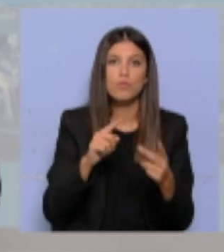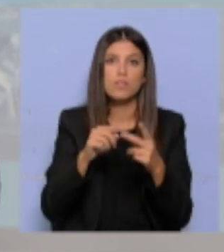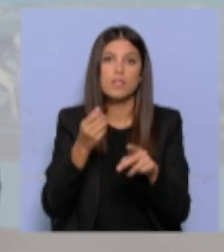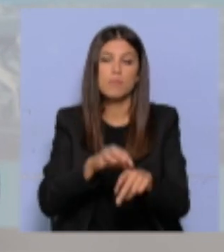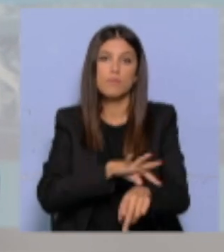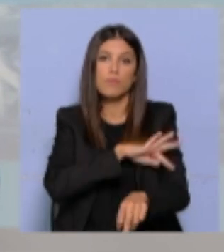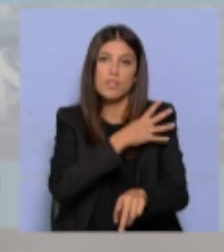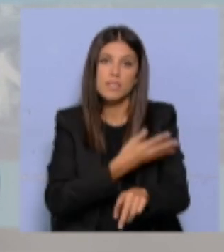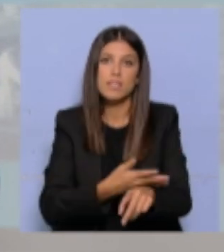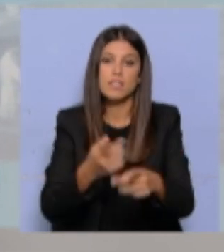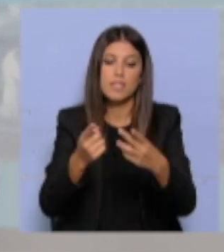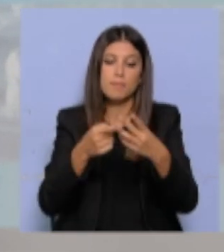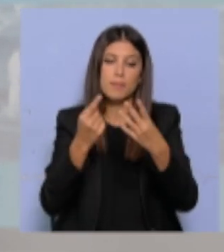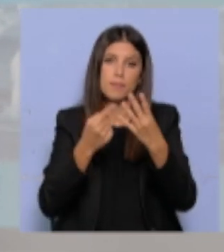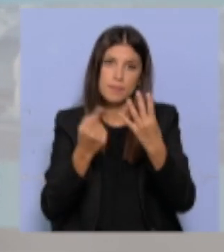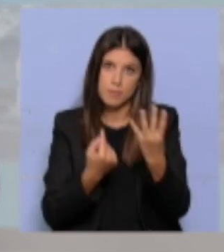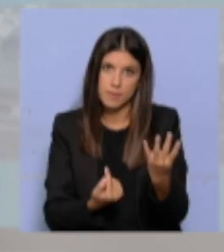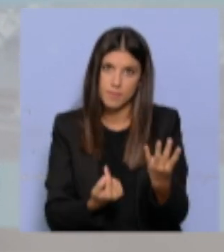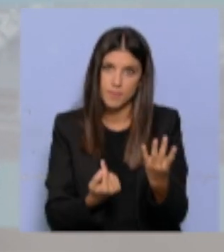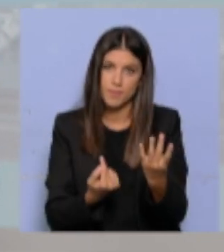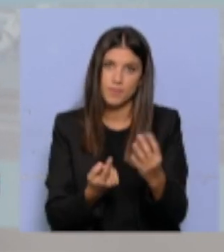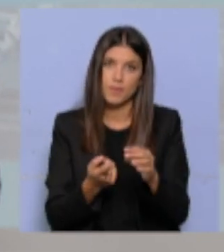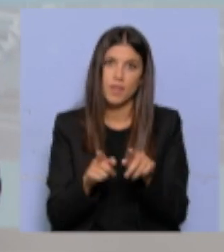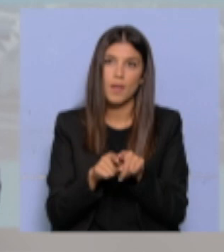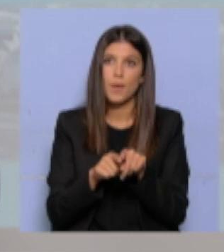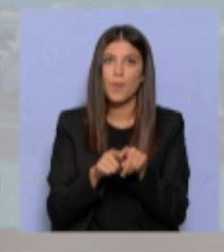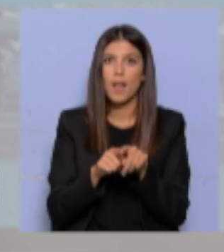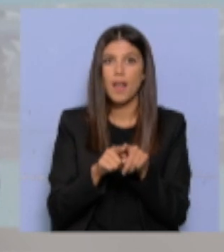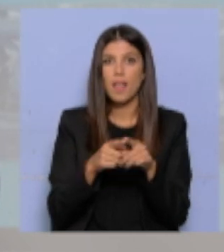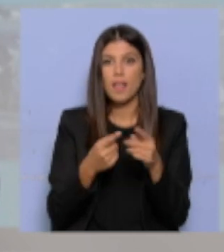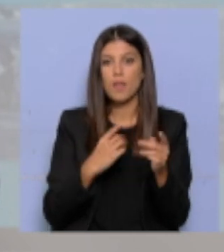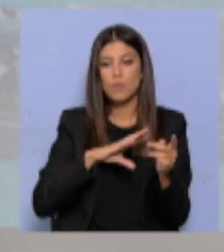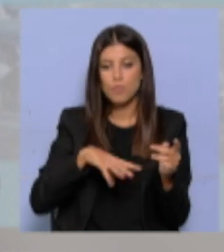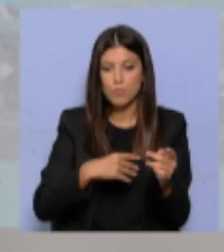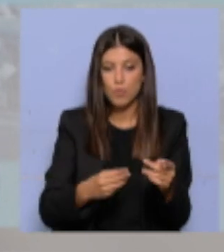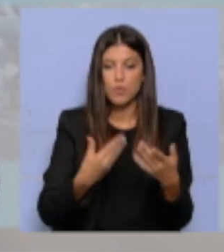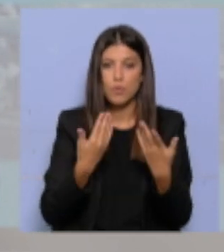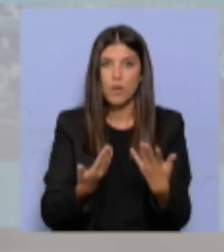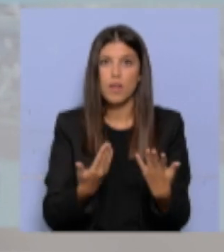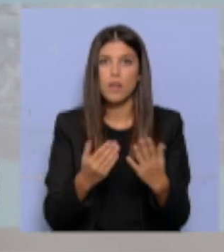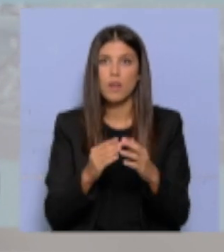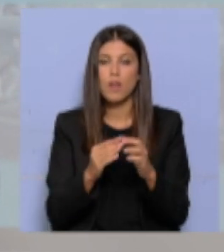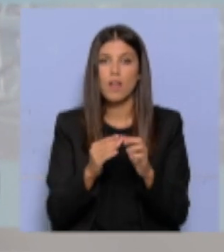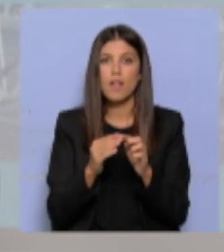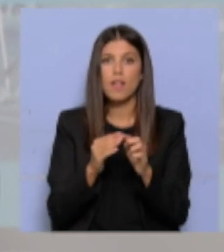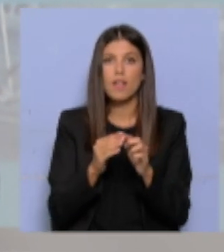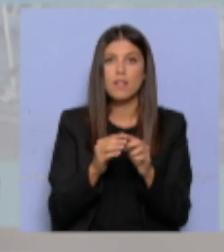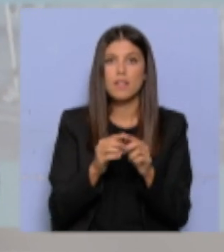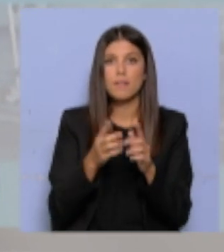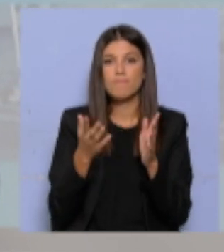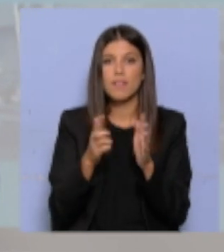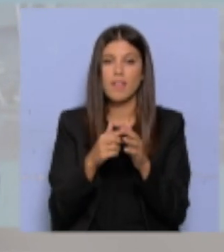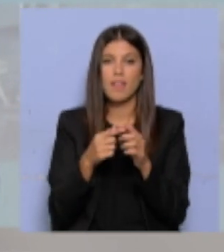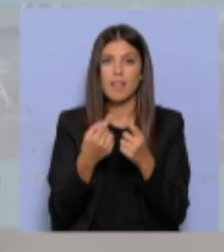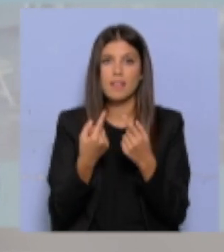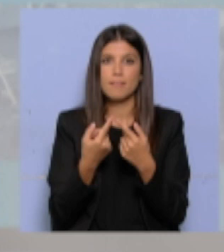poesia, etc. Nesse mundo que, por vezes, parece que está muito longe do nosso dia-a-dia, mas